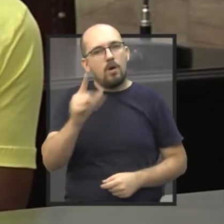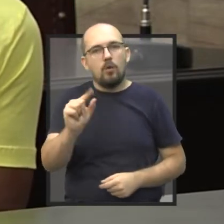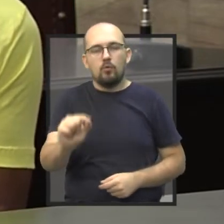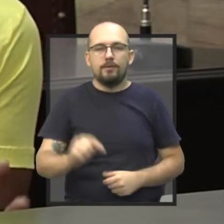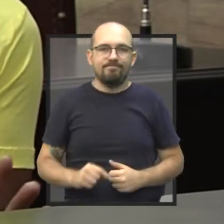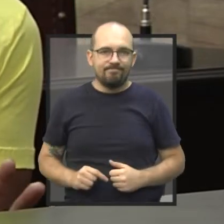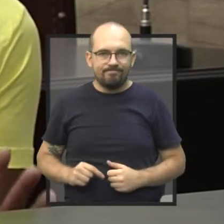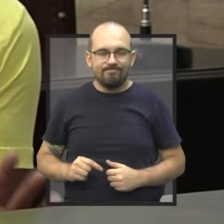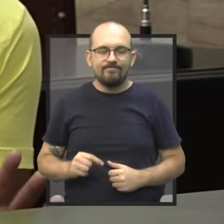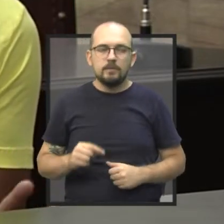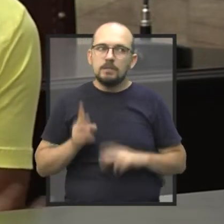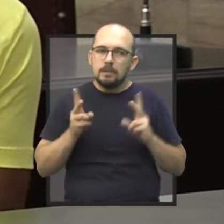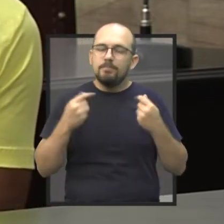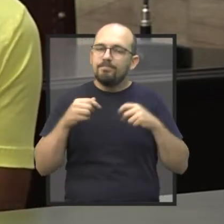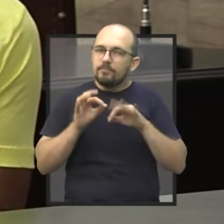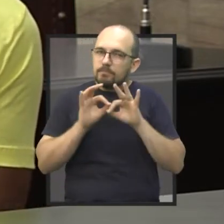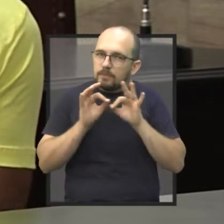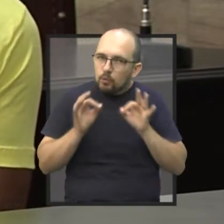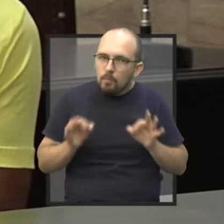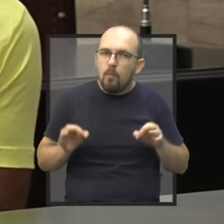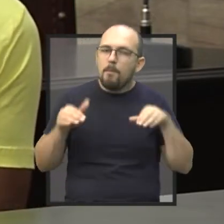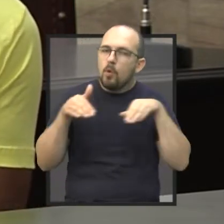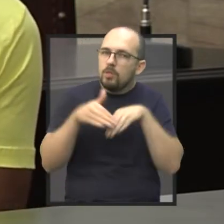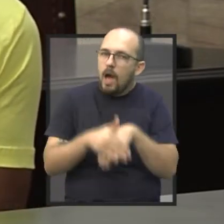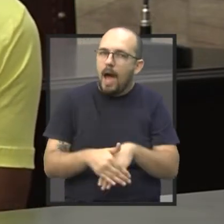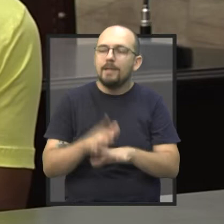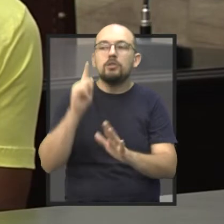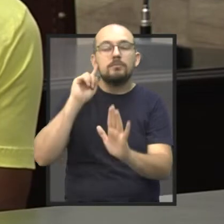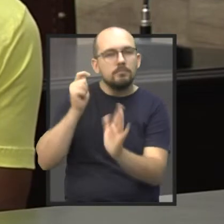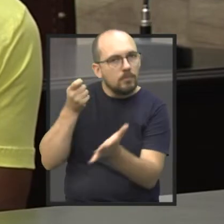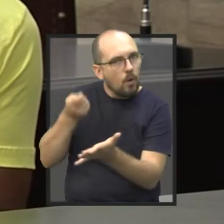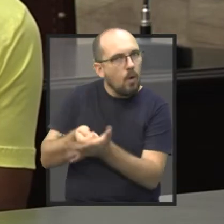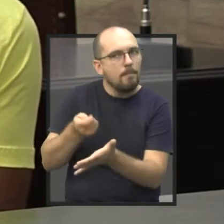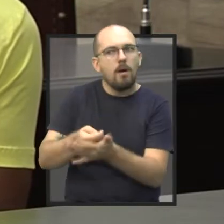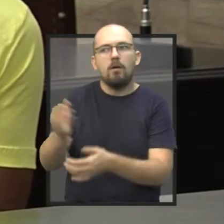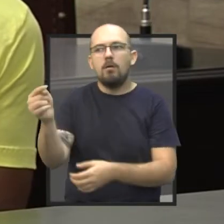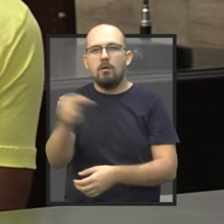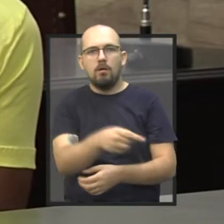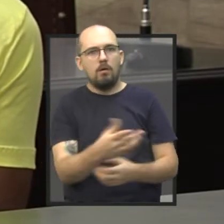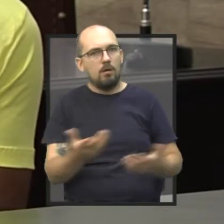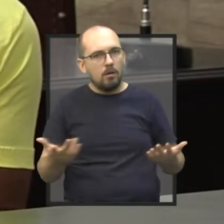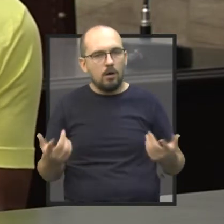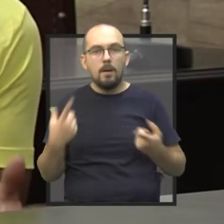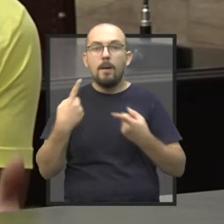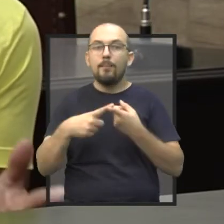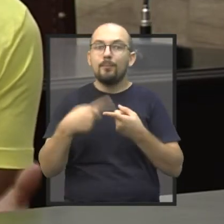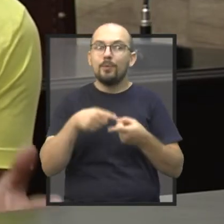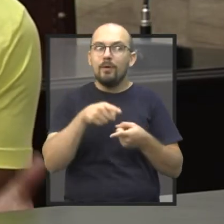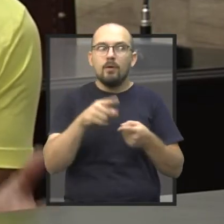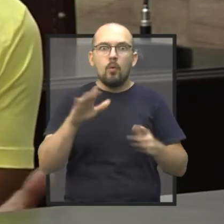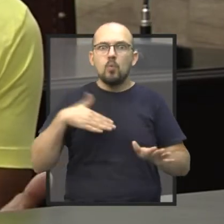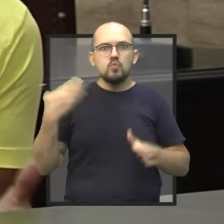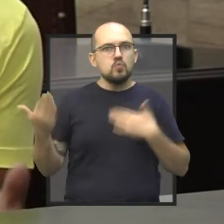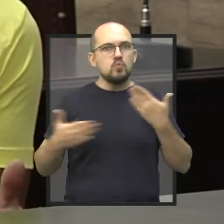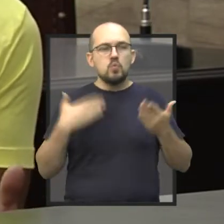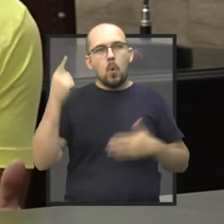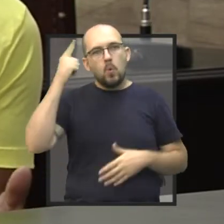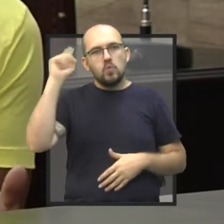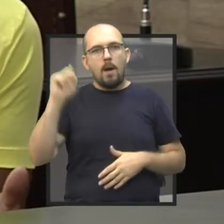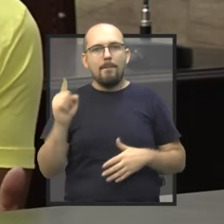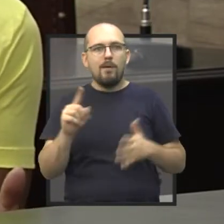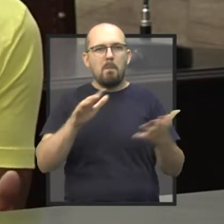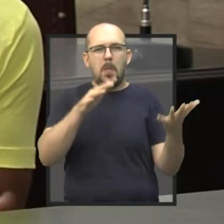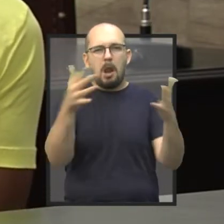pessoas, sempre numa humildade, mas a gente tem que estar cobrando essas situações, porque foi uma coisa inesperada que